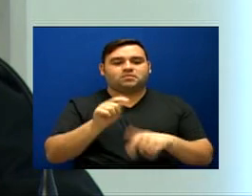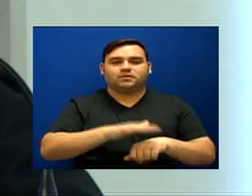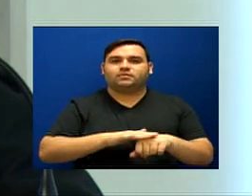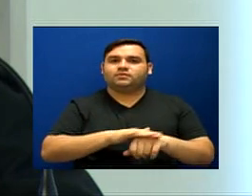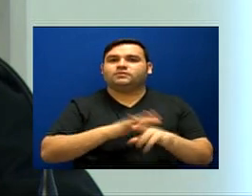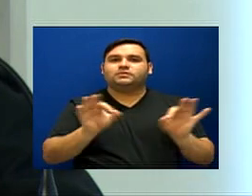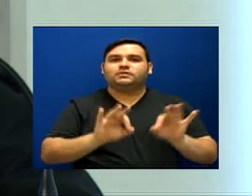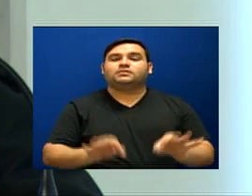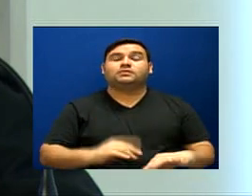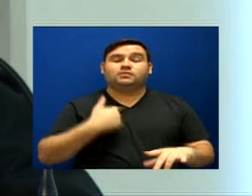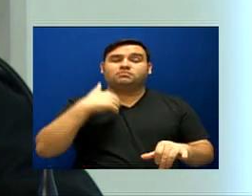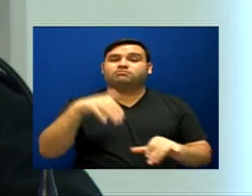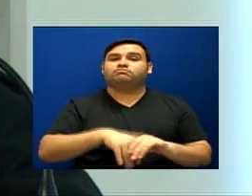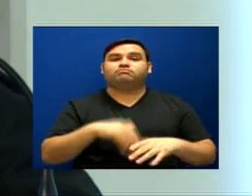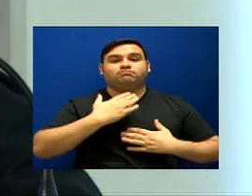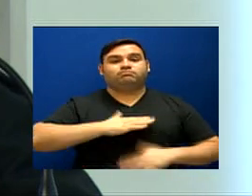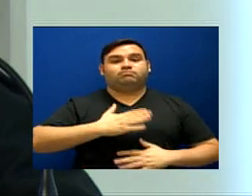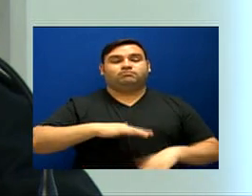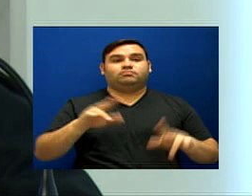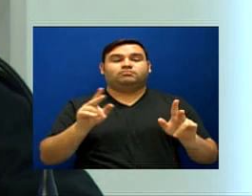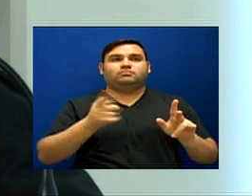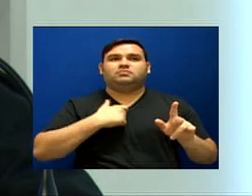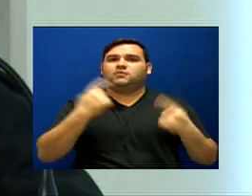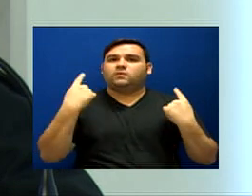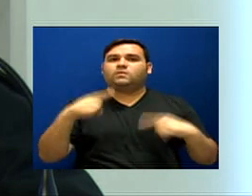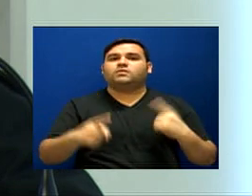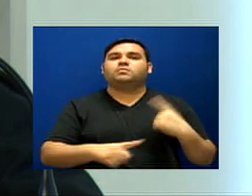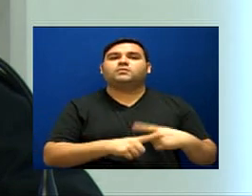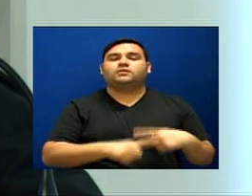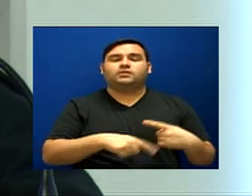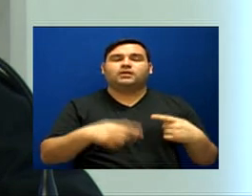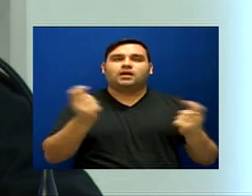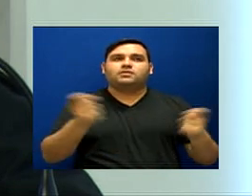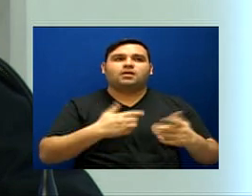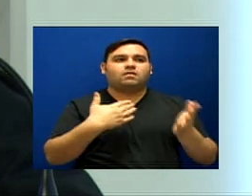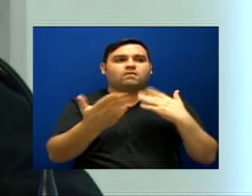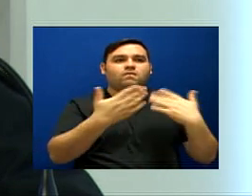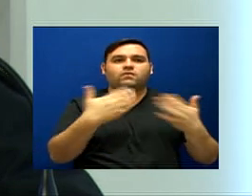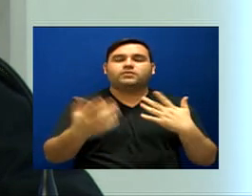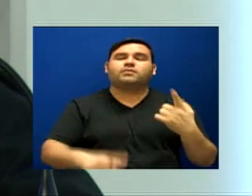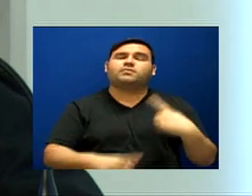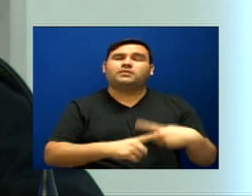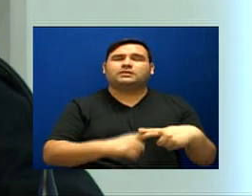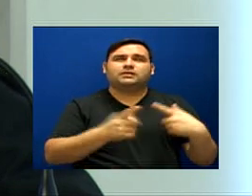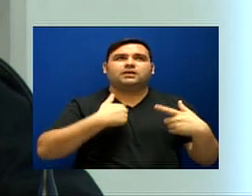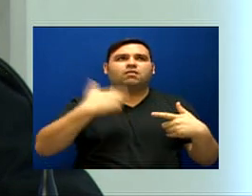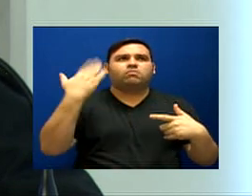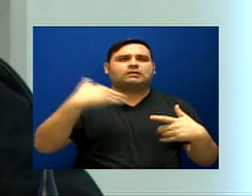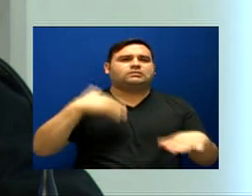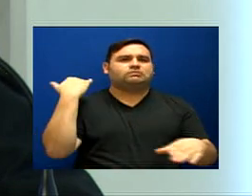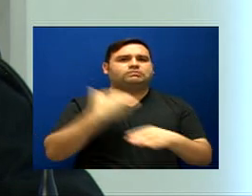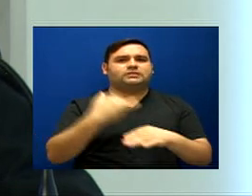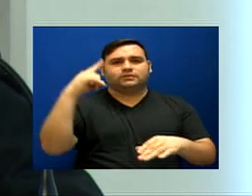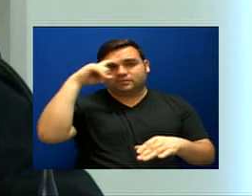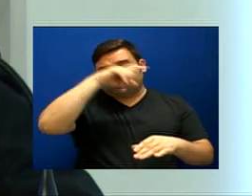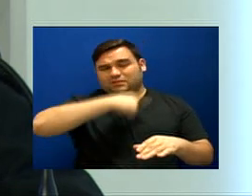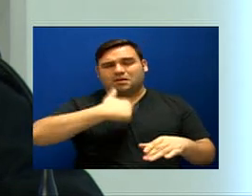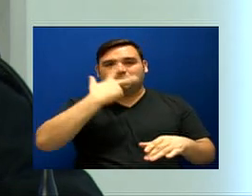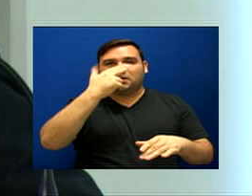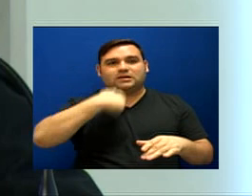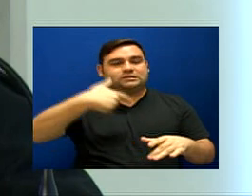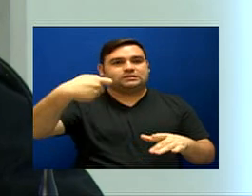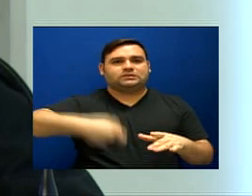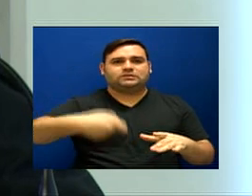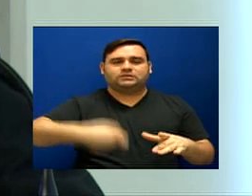discussão, mas eu votei tranquilamente contrário para forçar um diálogo, porque estava entendendo que estava sendo enfiado meio